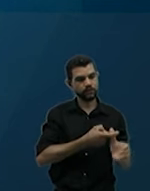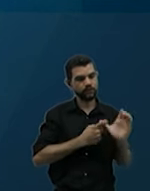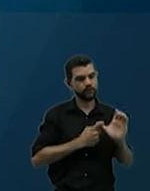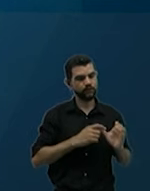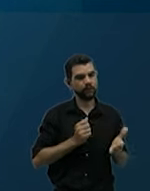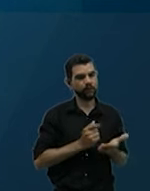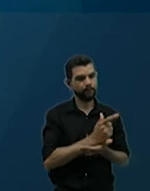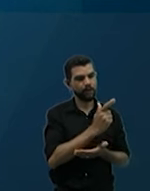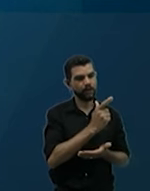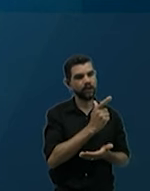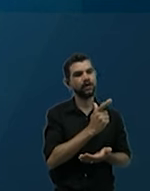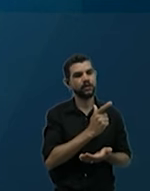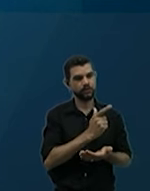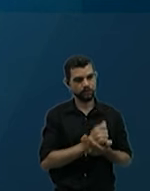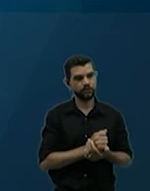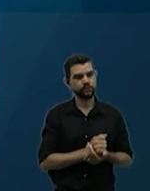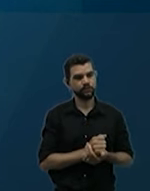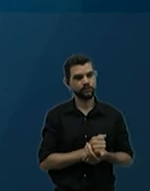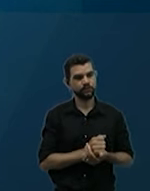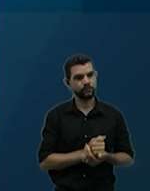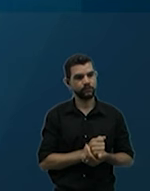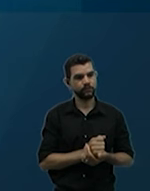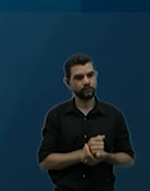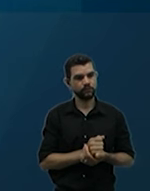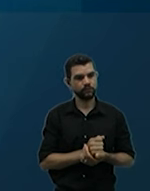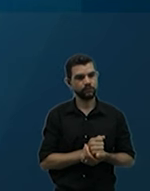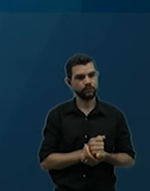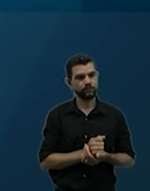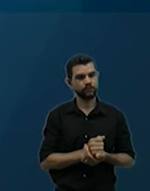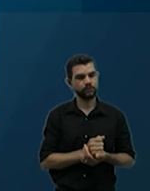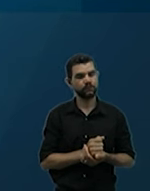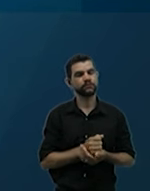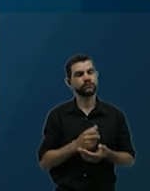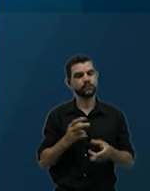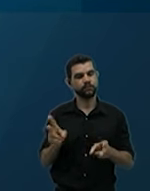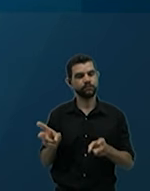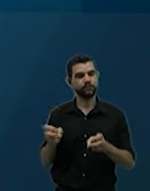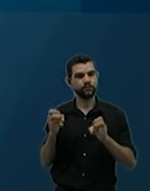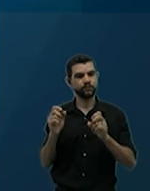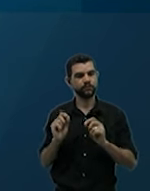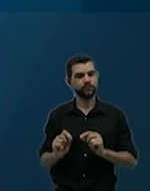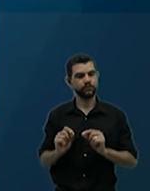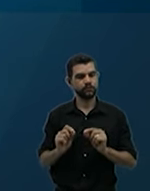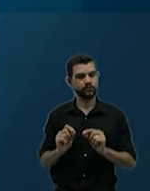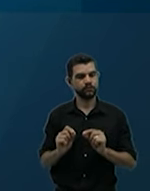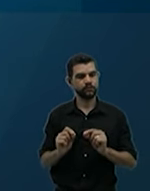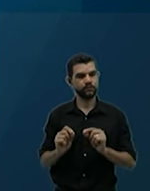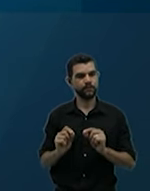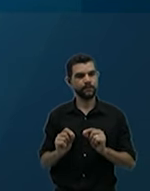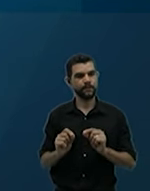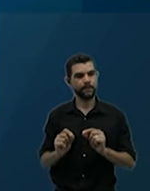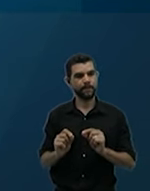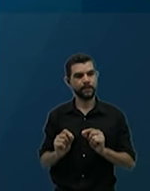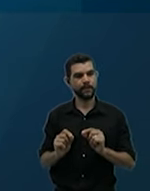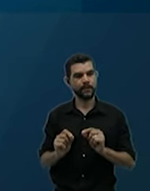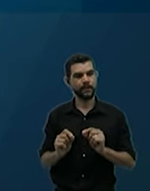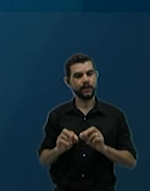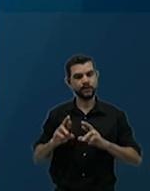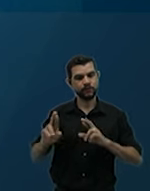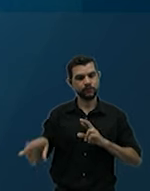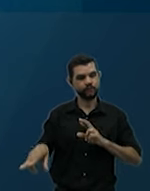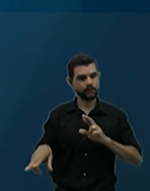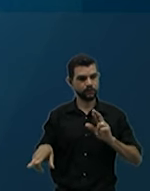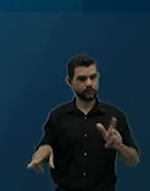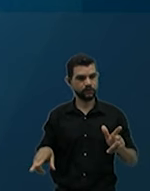jurídico pátrio, extrai-se que a distinção de tratamento entre a hipótese prevista pelo